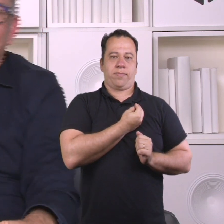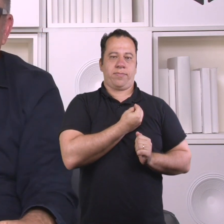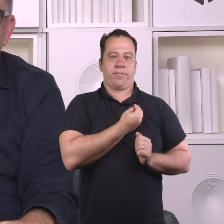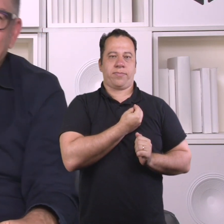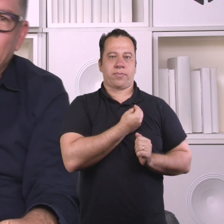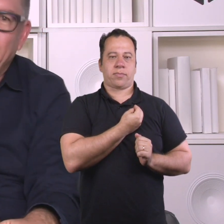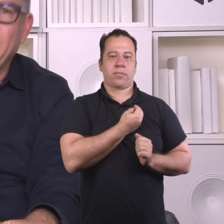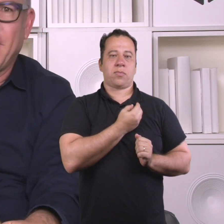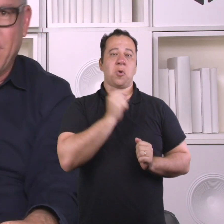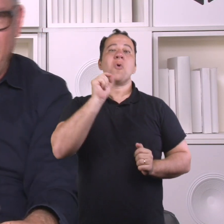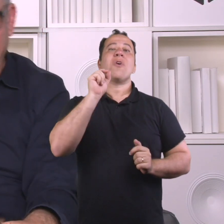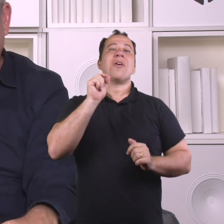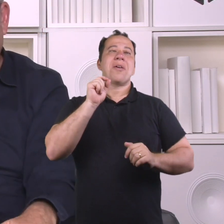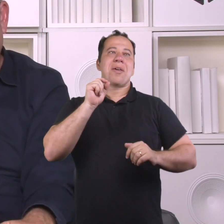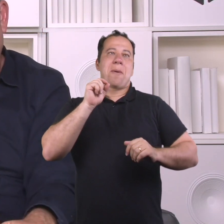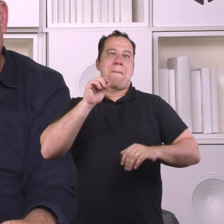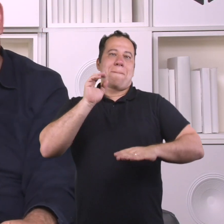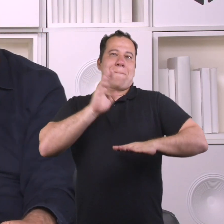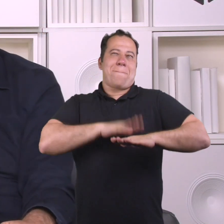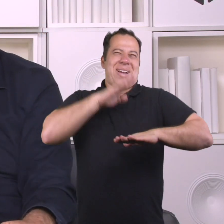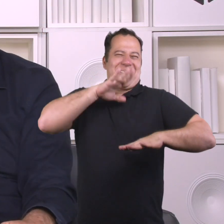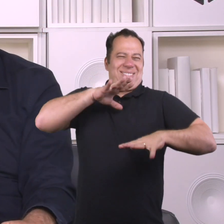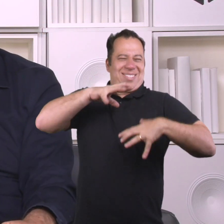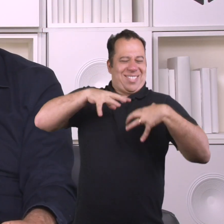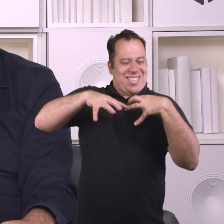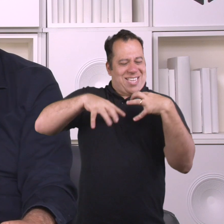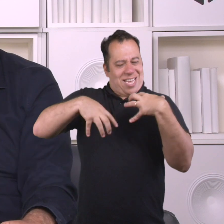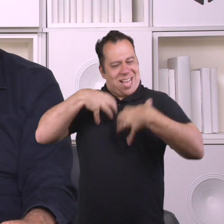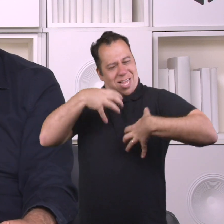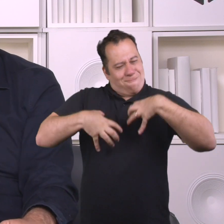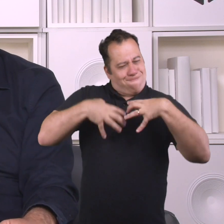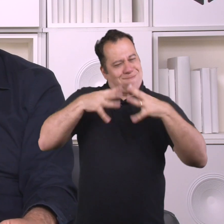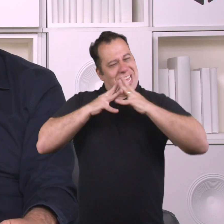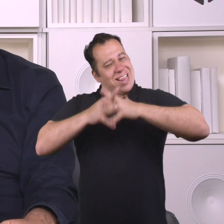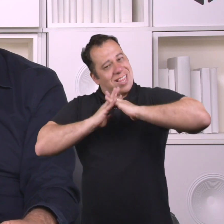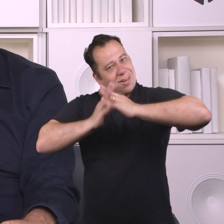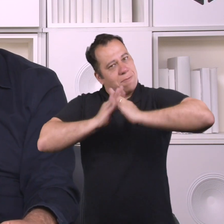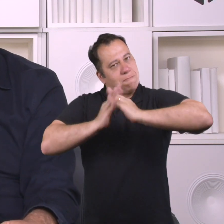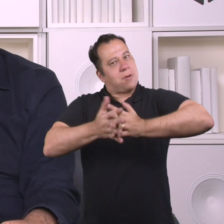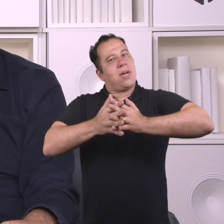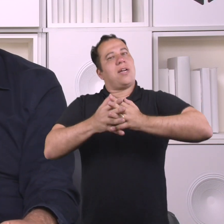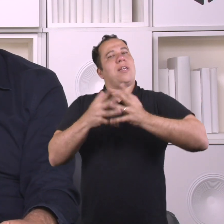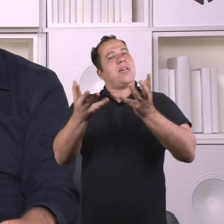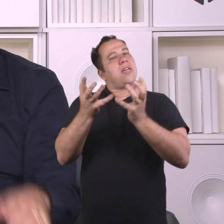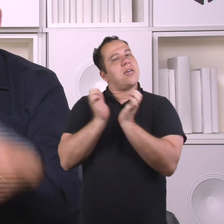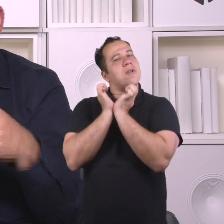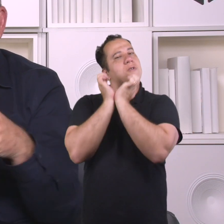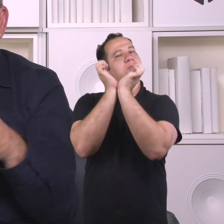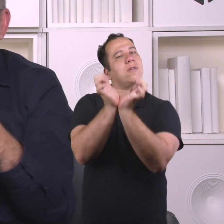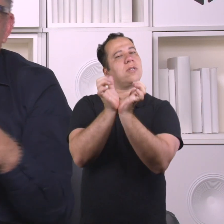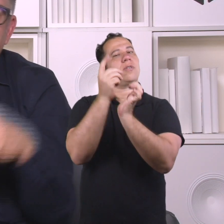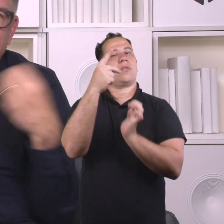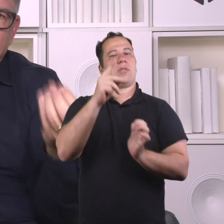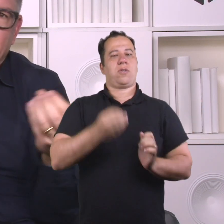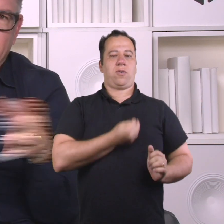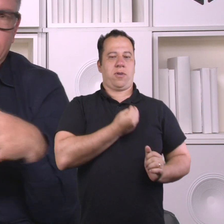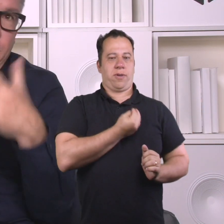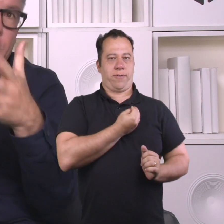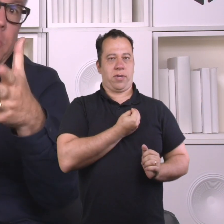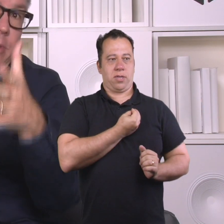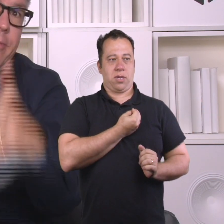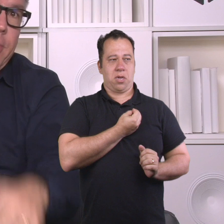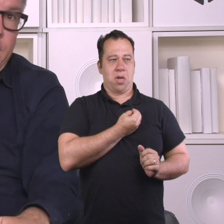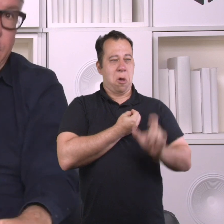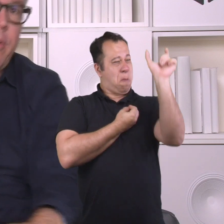visita para causar problema na sua vida, que quer controlar você, que quer dominar você? Qual é a potestade? O que não é uma pessoa, mas